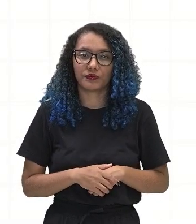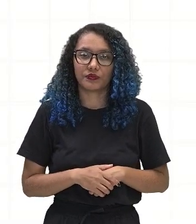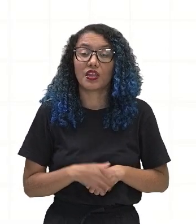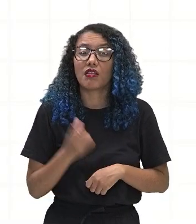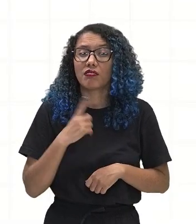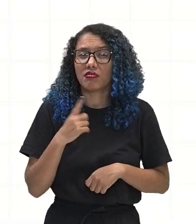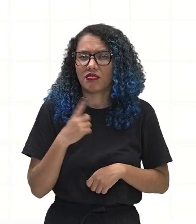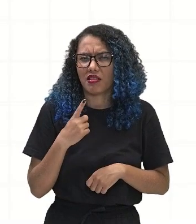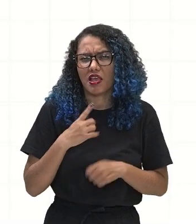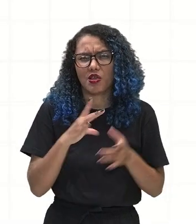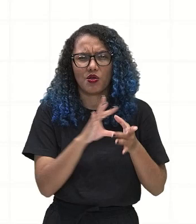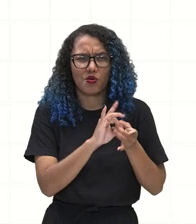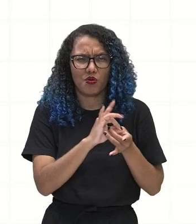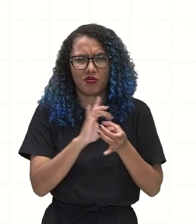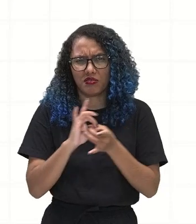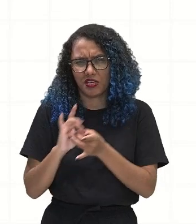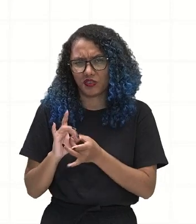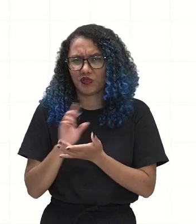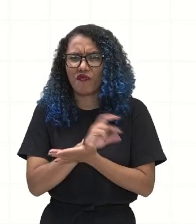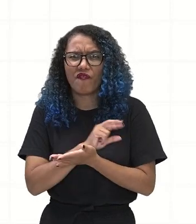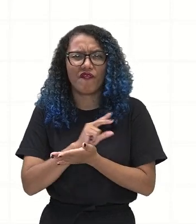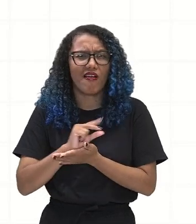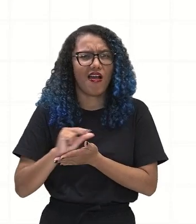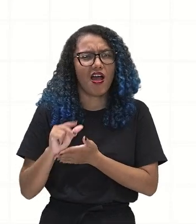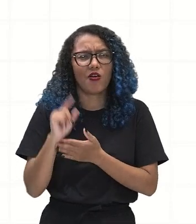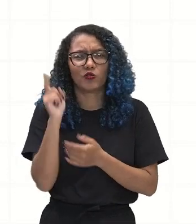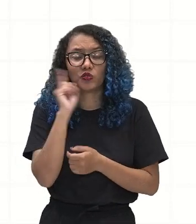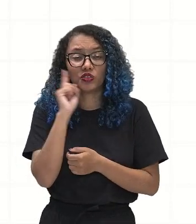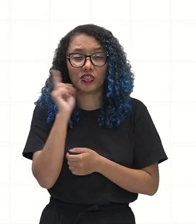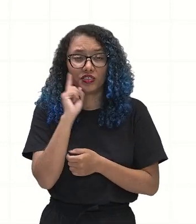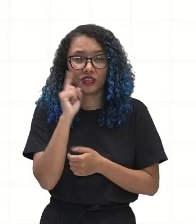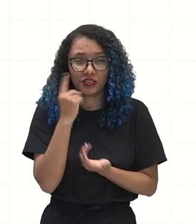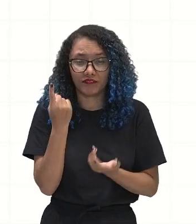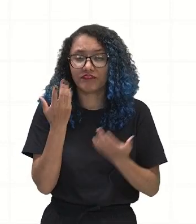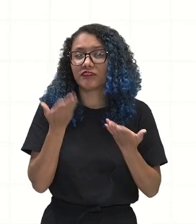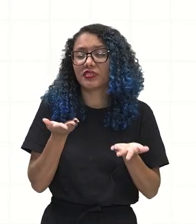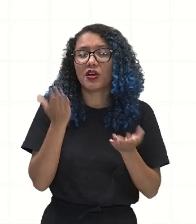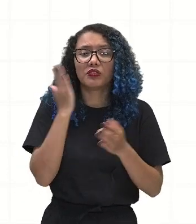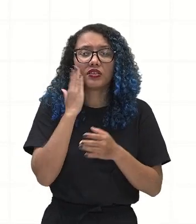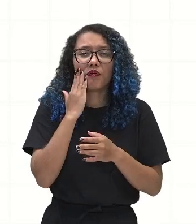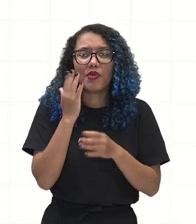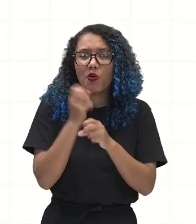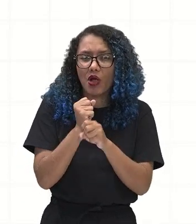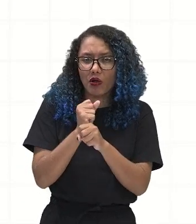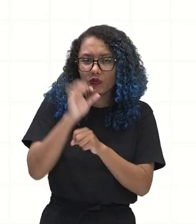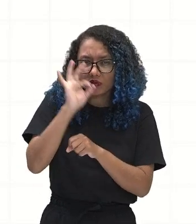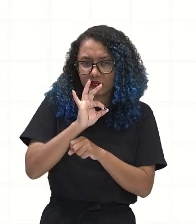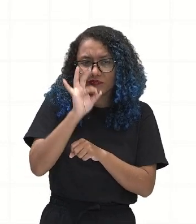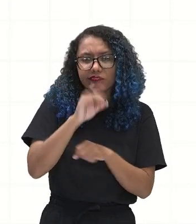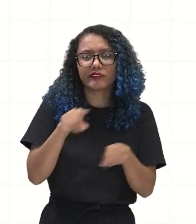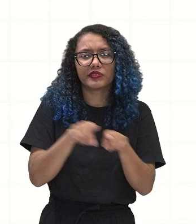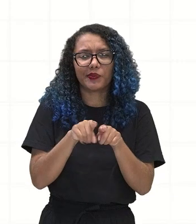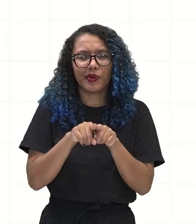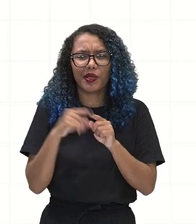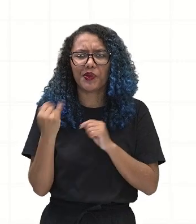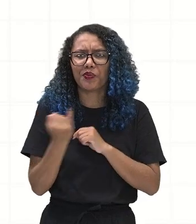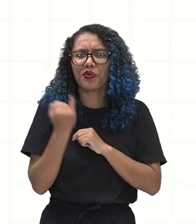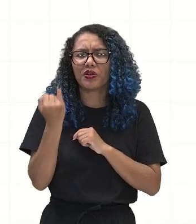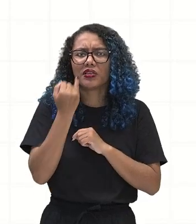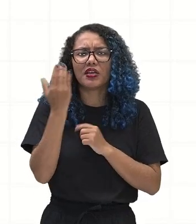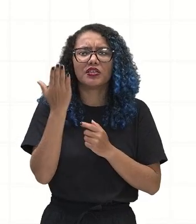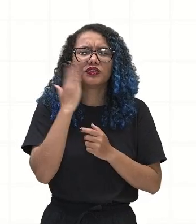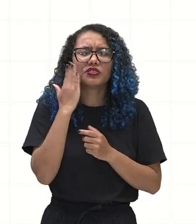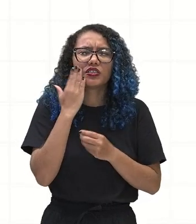nosso cotidiano. Entender como calcular porcentagem nos ajuda a entender melhor e utilizar também, né, muito melhor